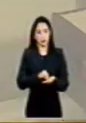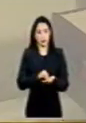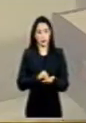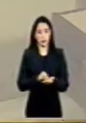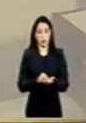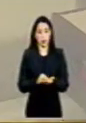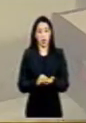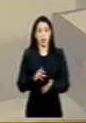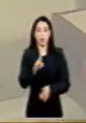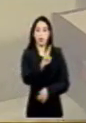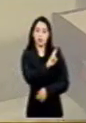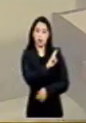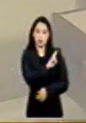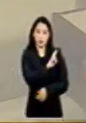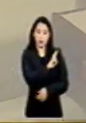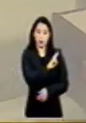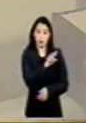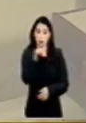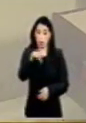se retratou